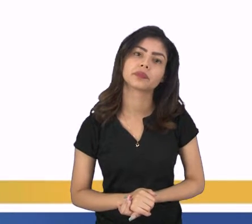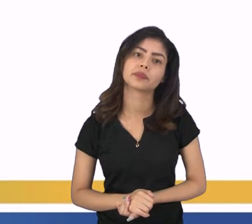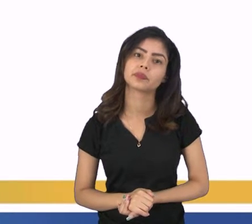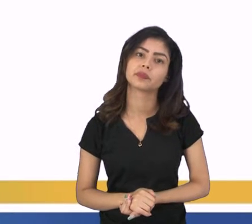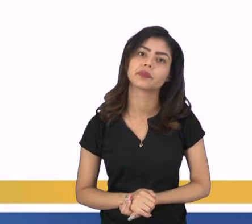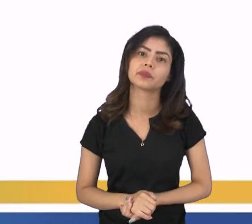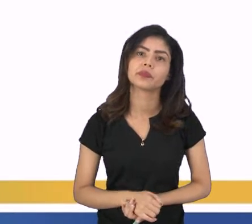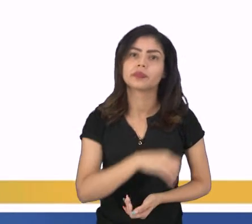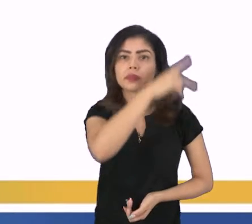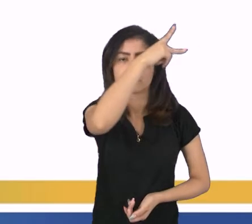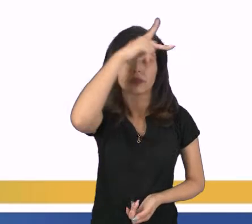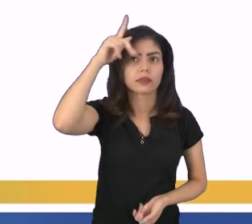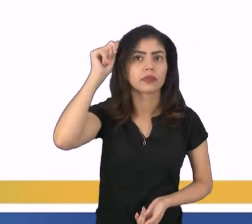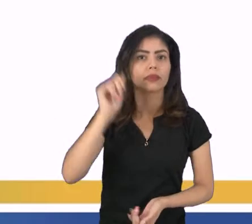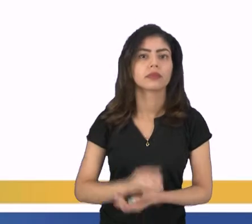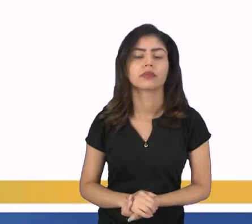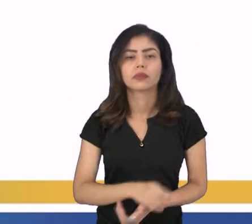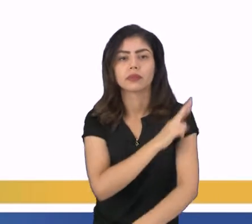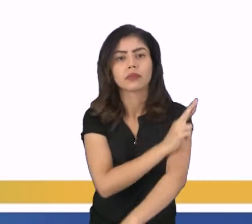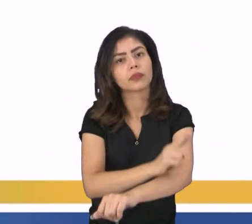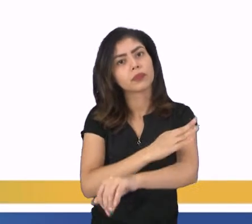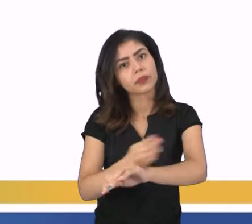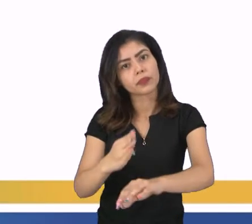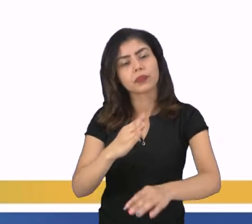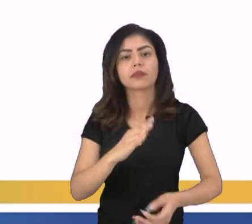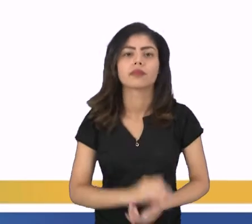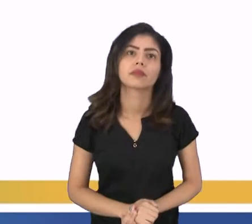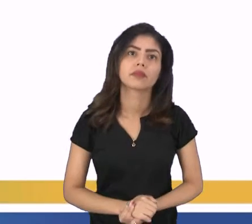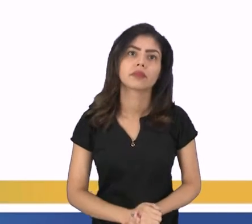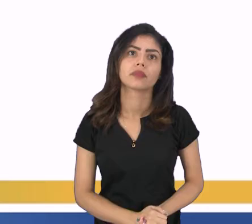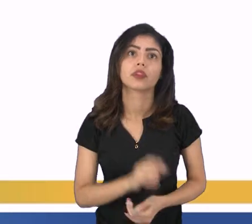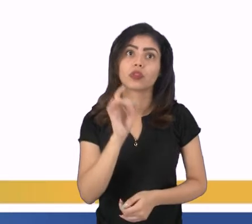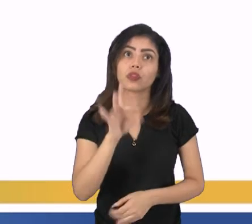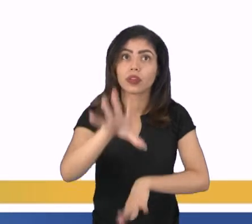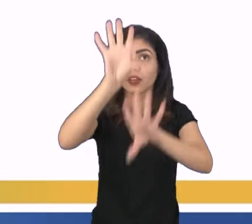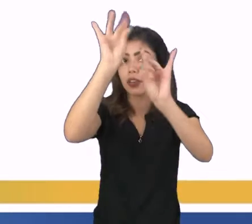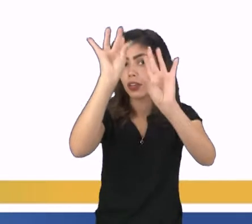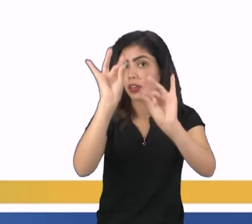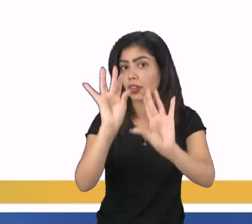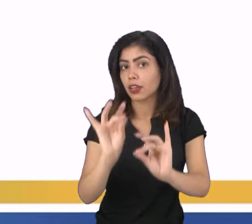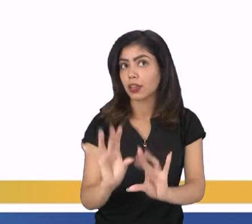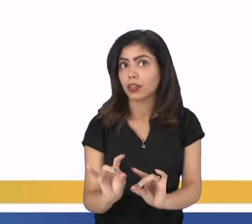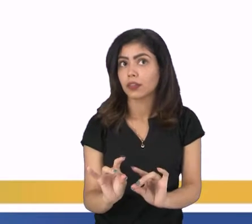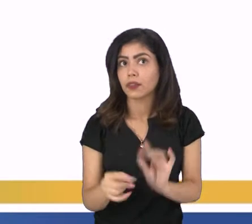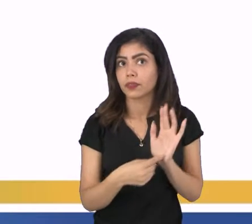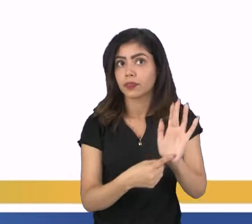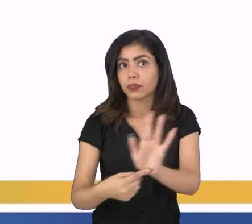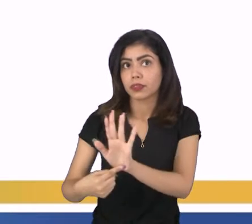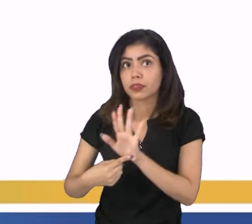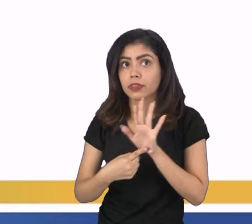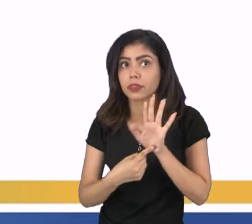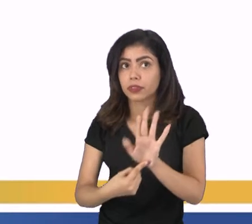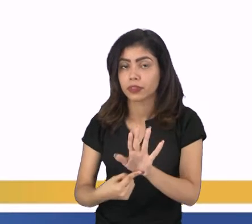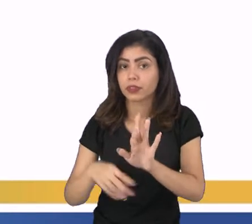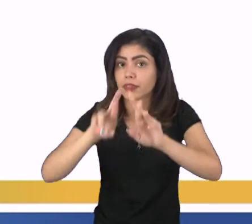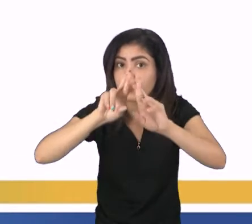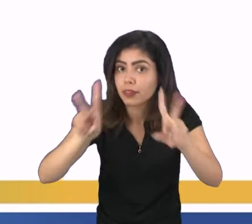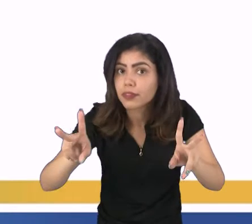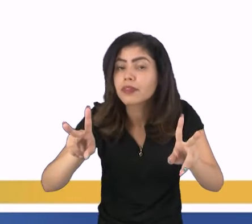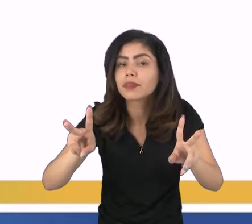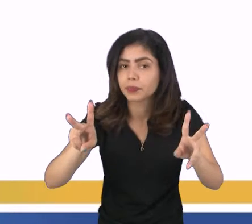Rio Branco. Só que, na linha do tempo, as formas que ela se apresentou